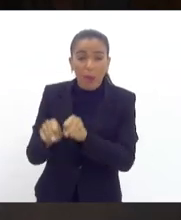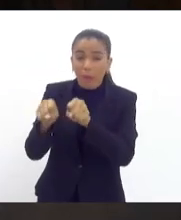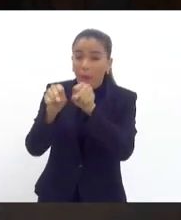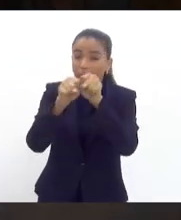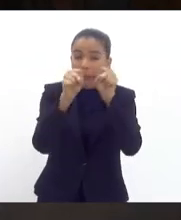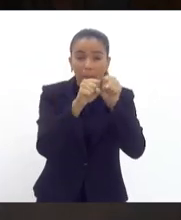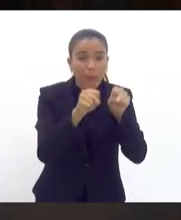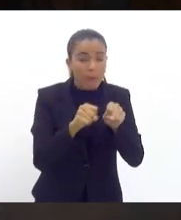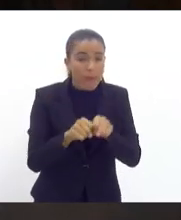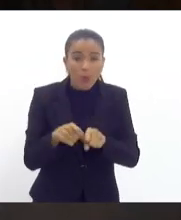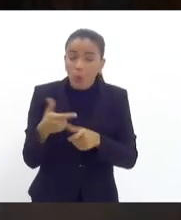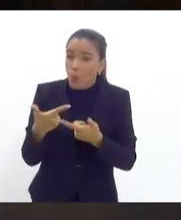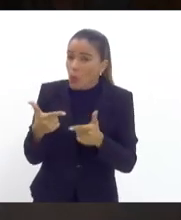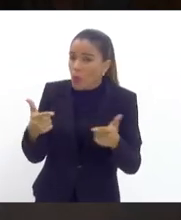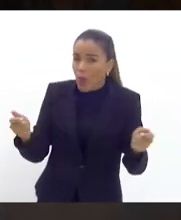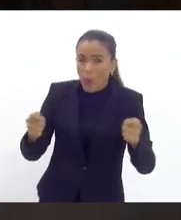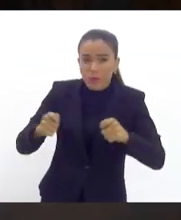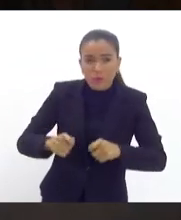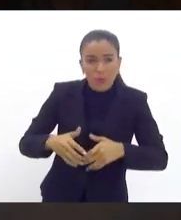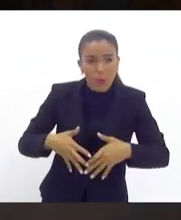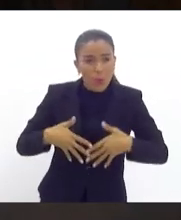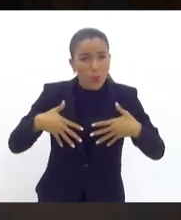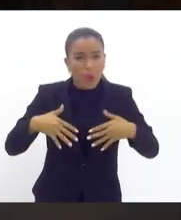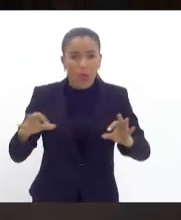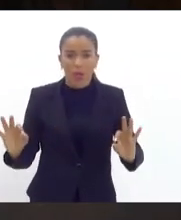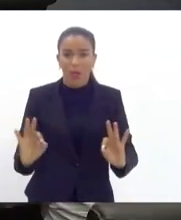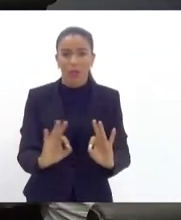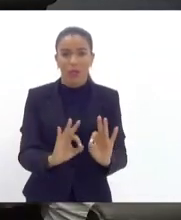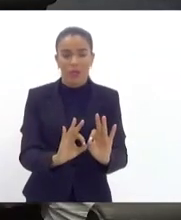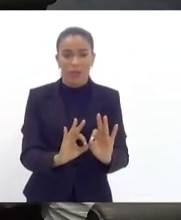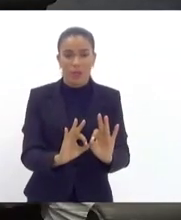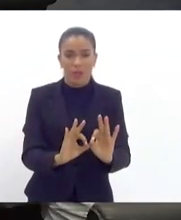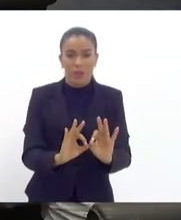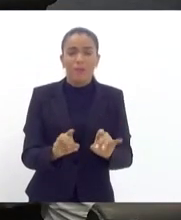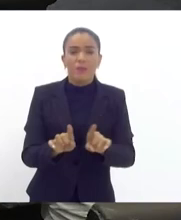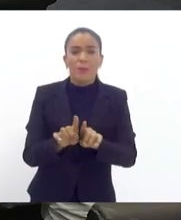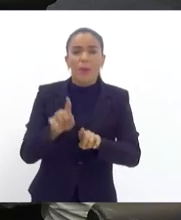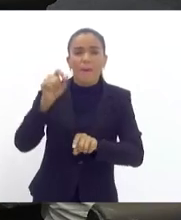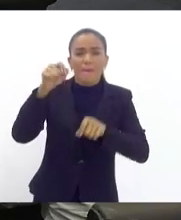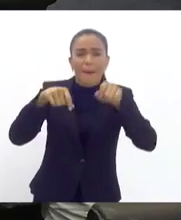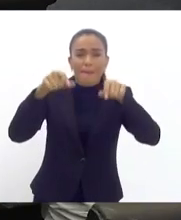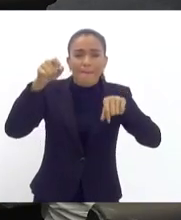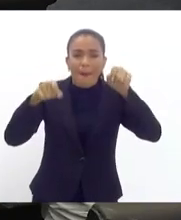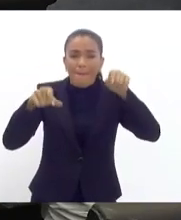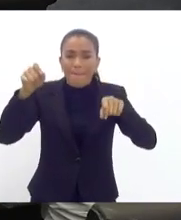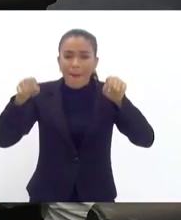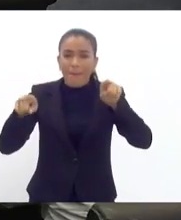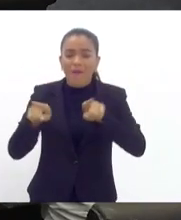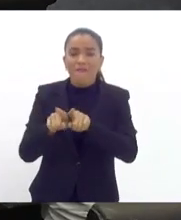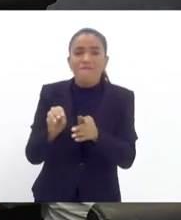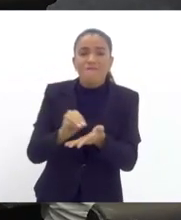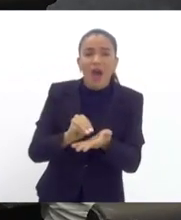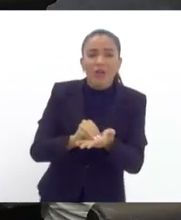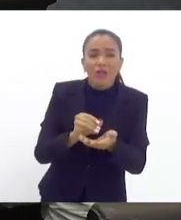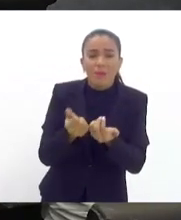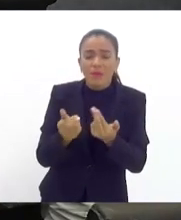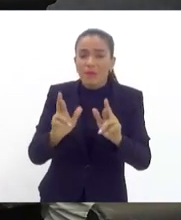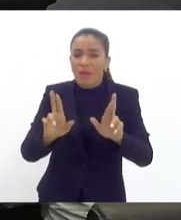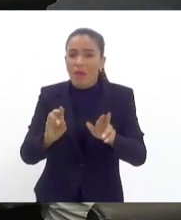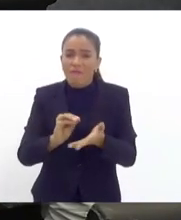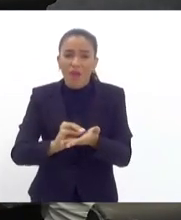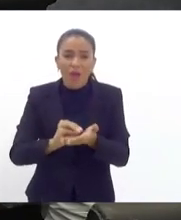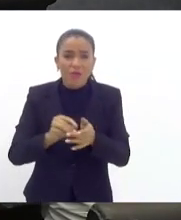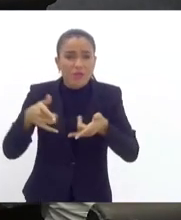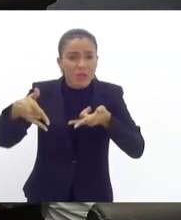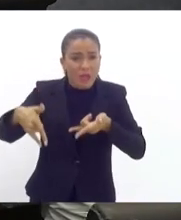sem condições dignas para ninguém infiltração falta de clima de climatização sem